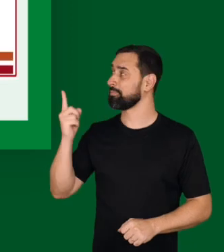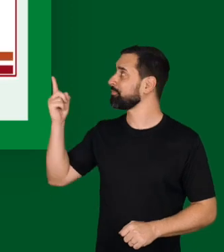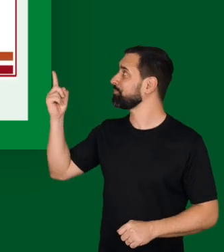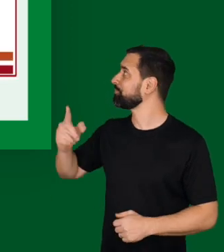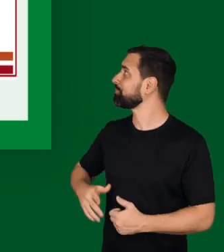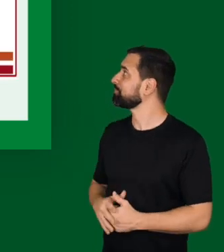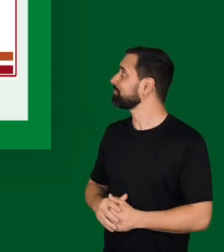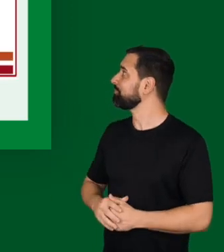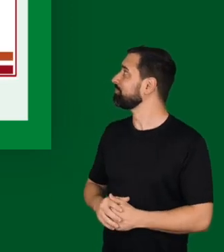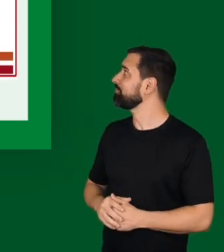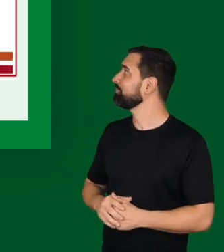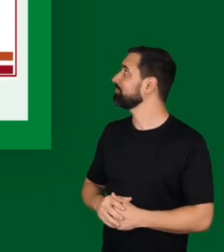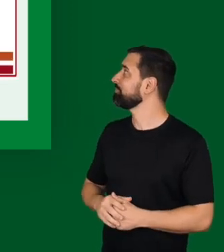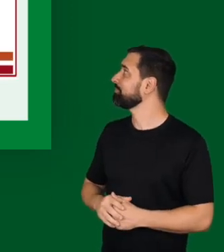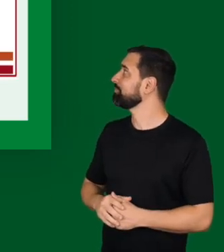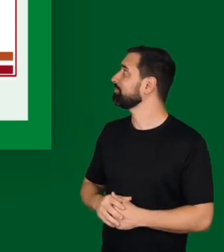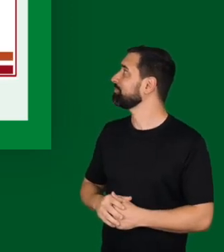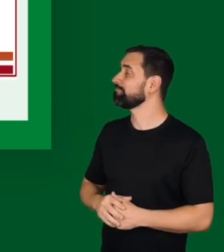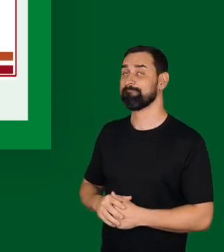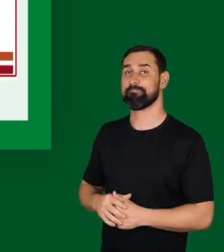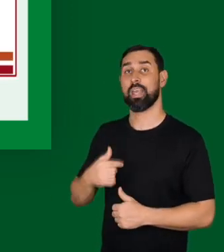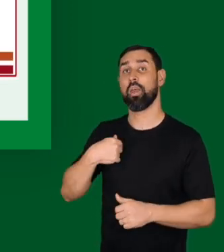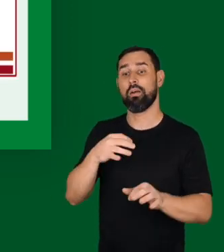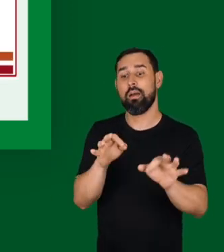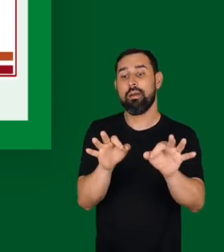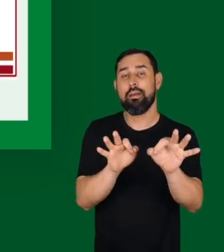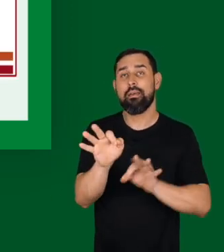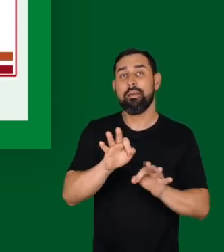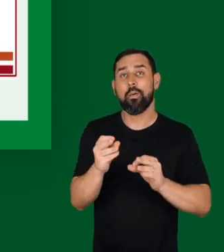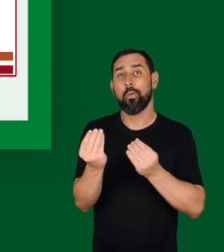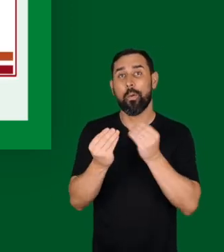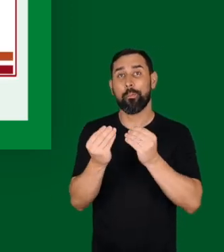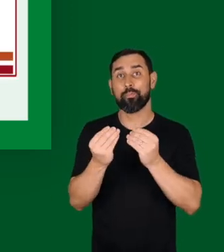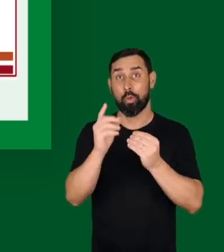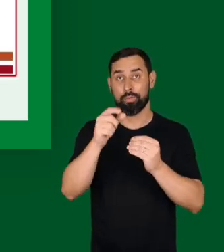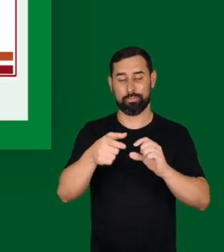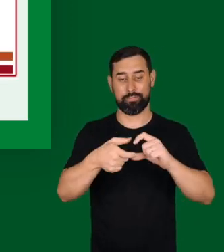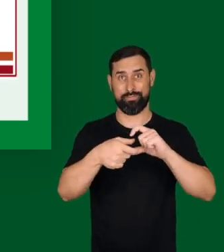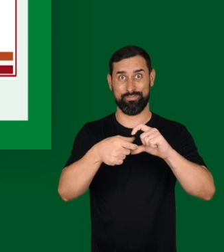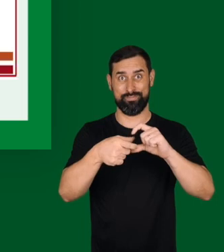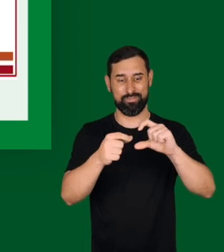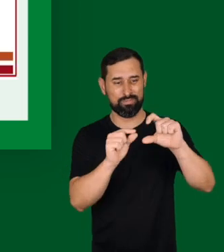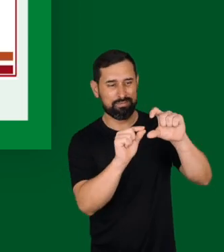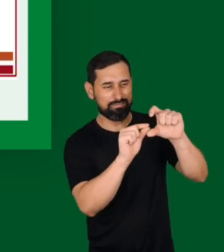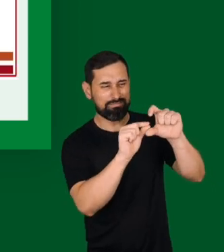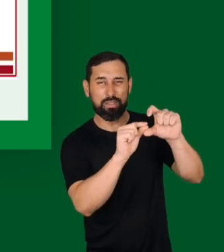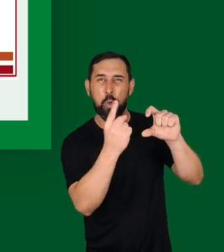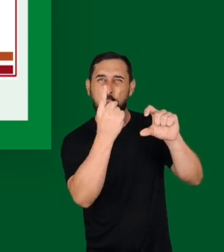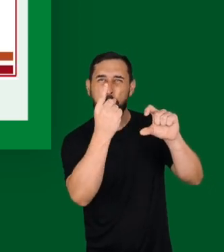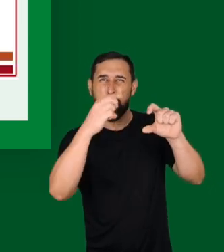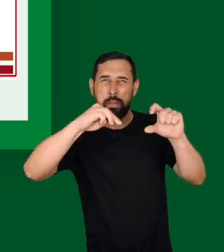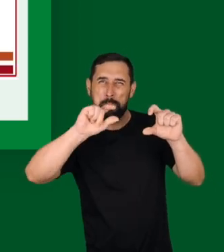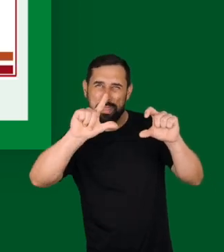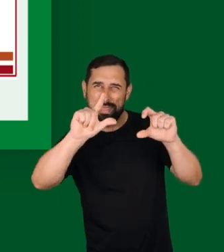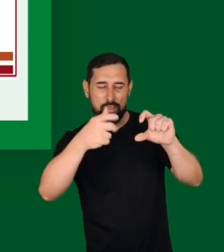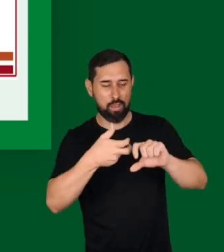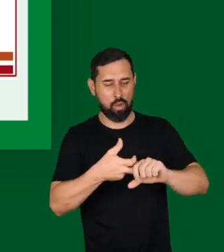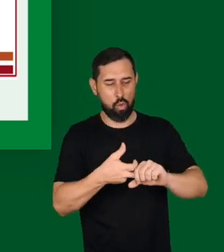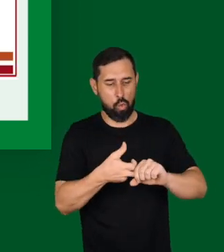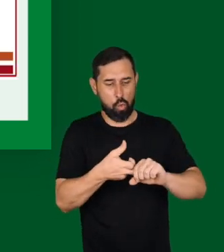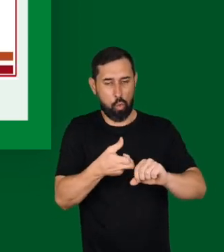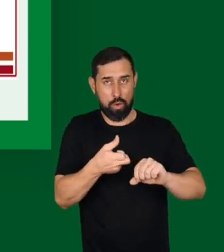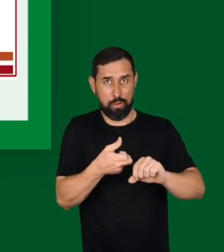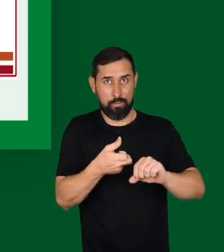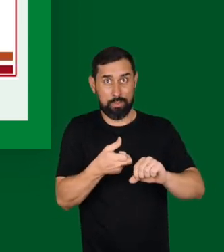né? Da solução para 10 mil. Como é que eu preparo a solução para 10 mil? 1 ml da epinefrina pura, com 9 de